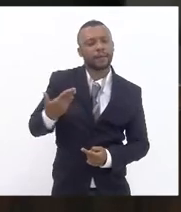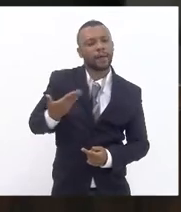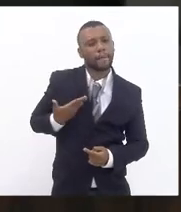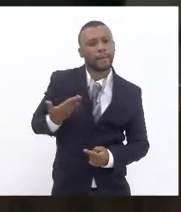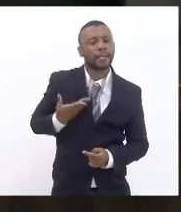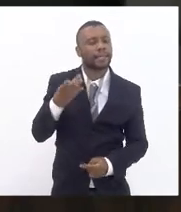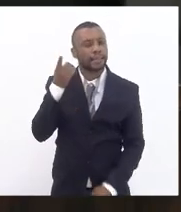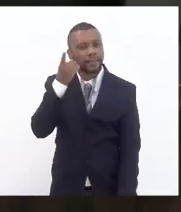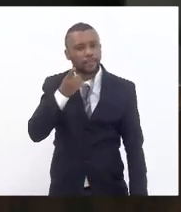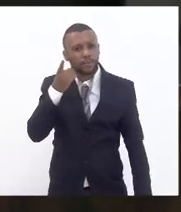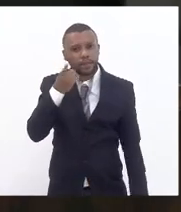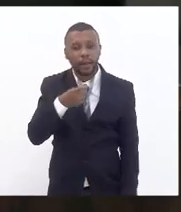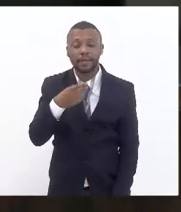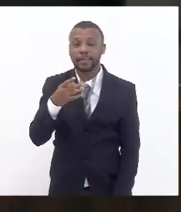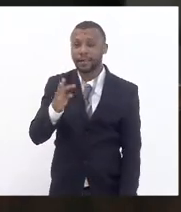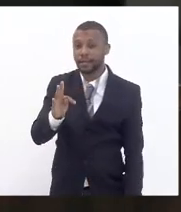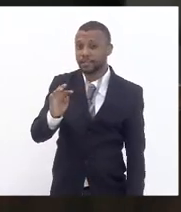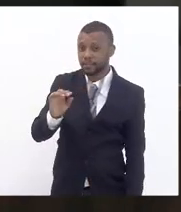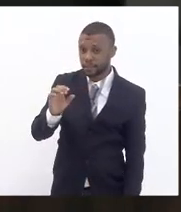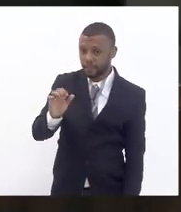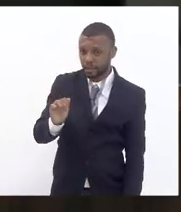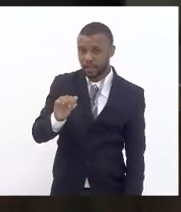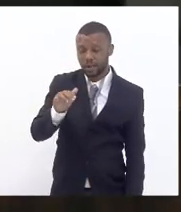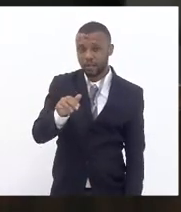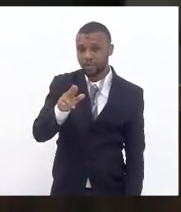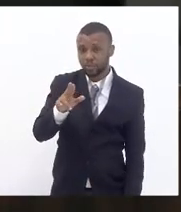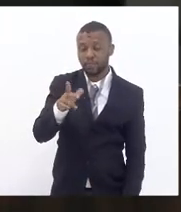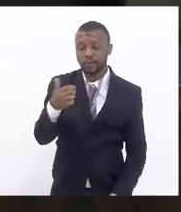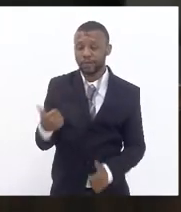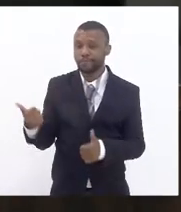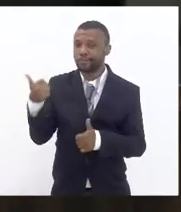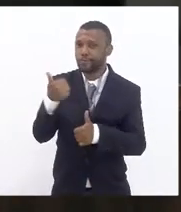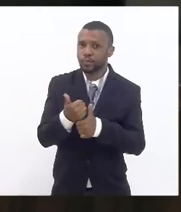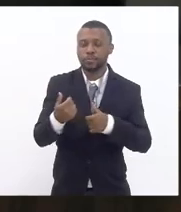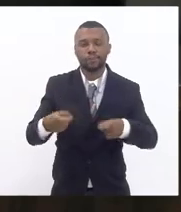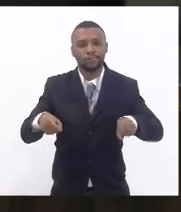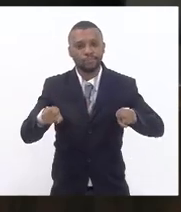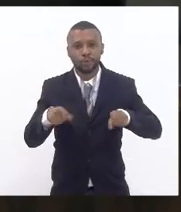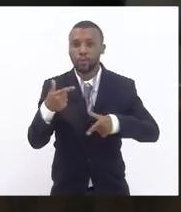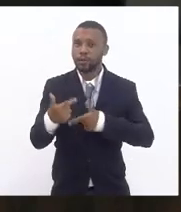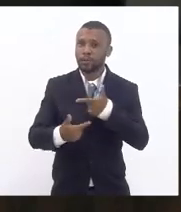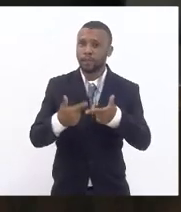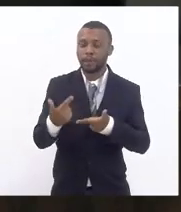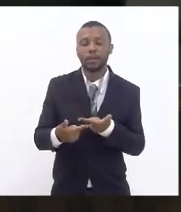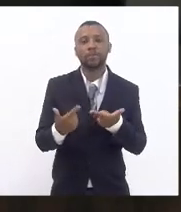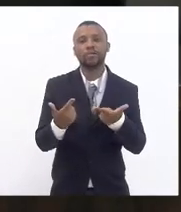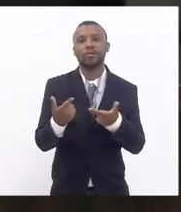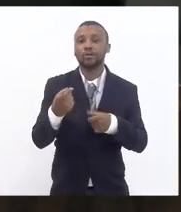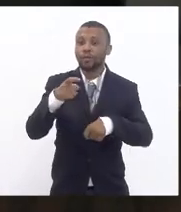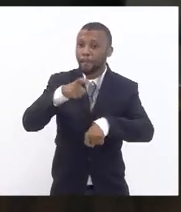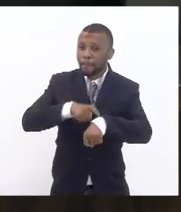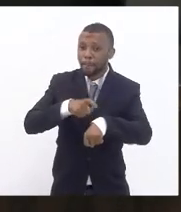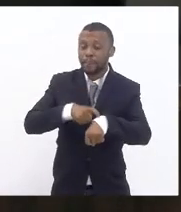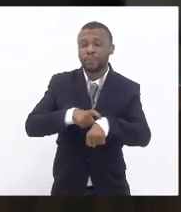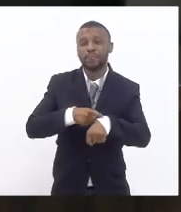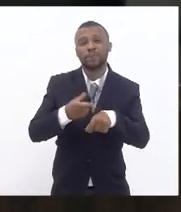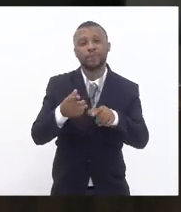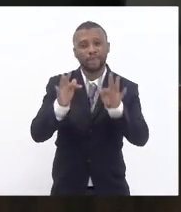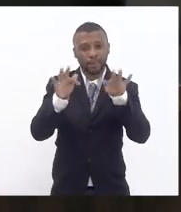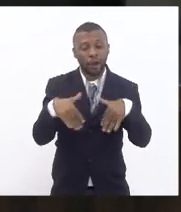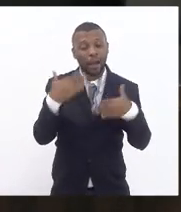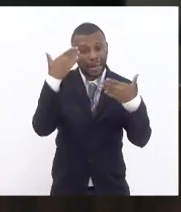deputada Tiaju para que assuma os trabalhos do expediente final. Agradecer a todos,